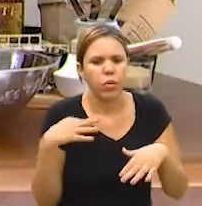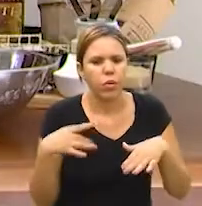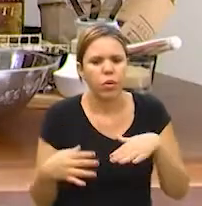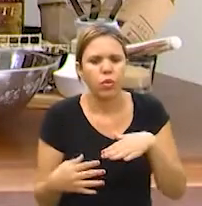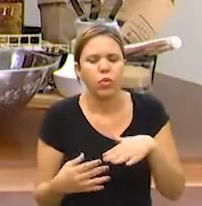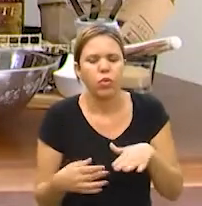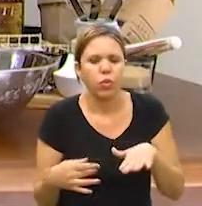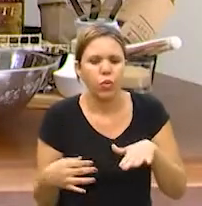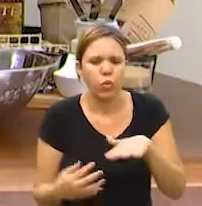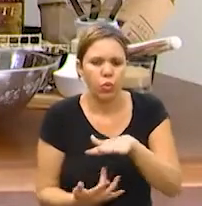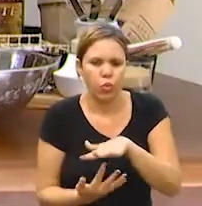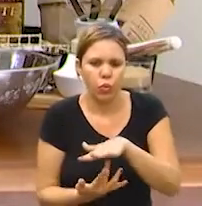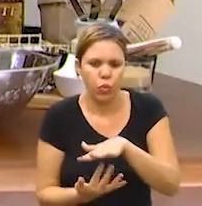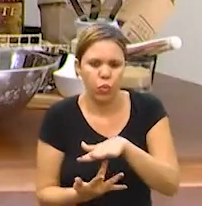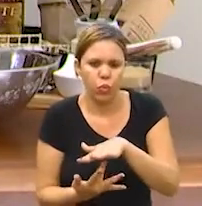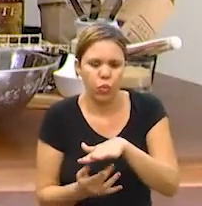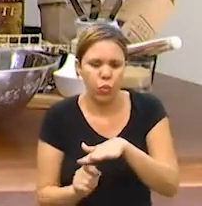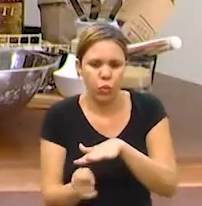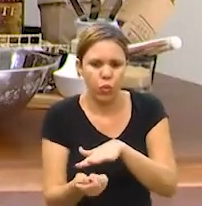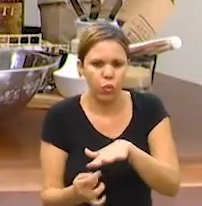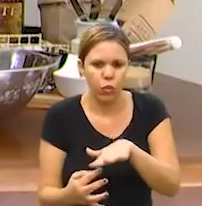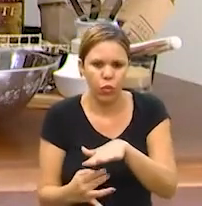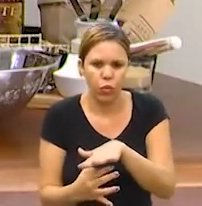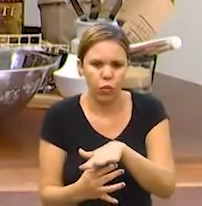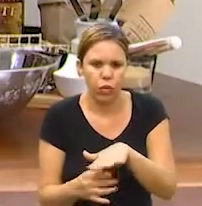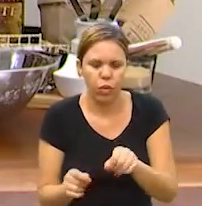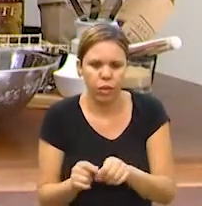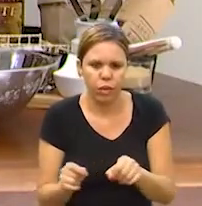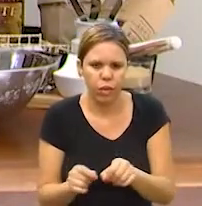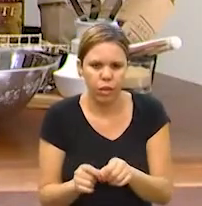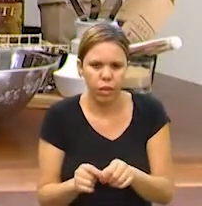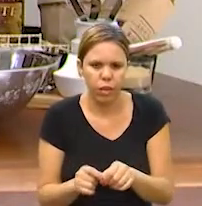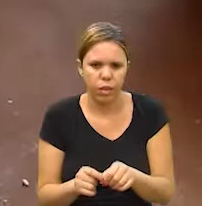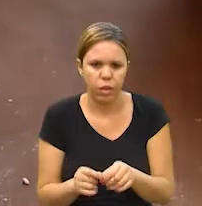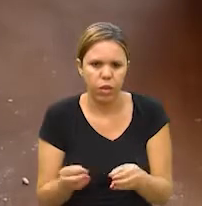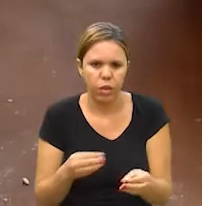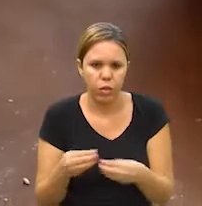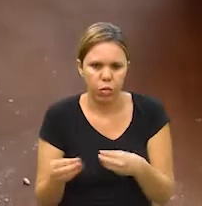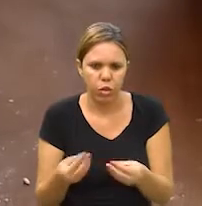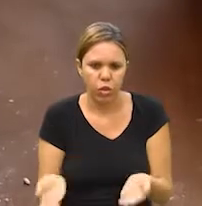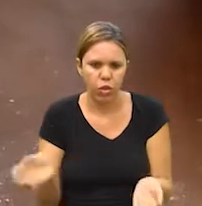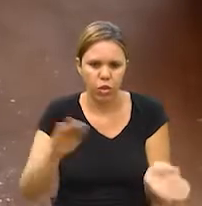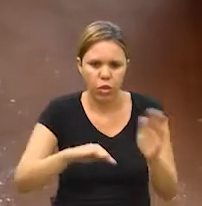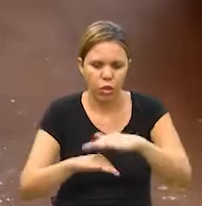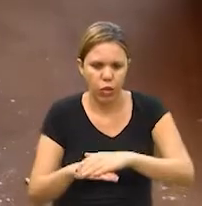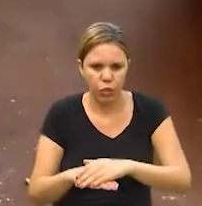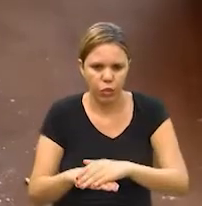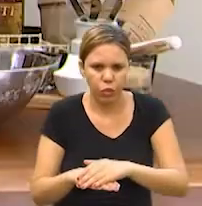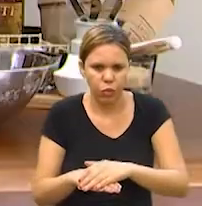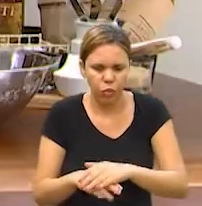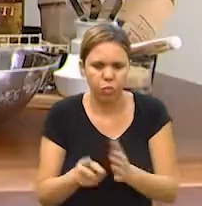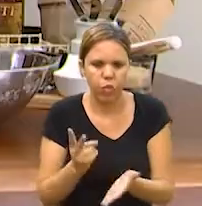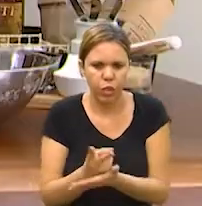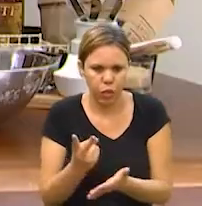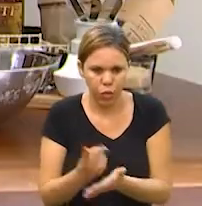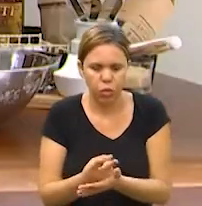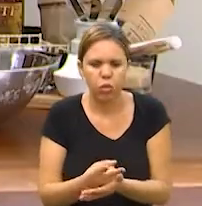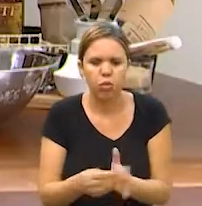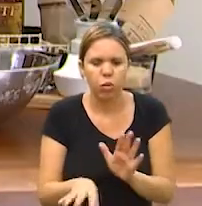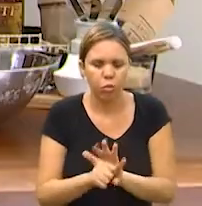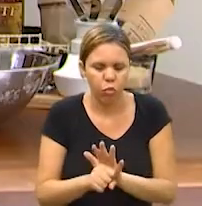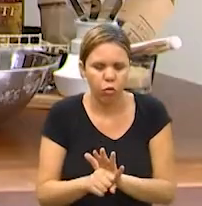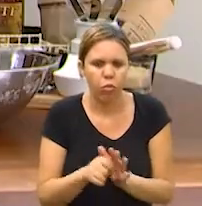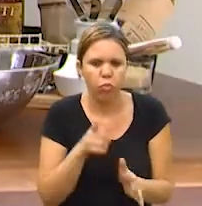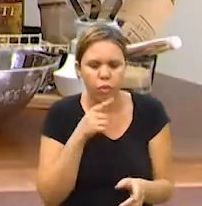aqui a gente fecha com um saquinho plástico, uhum, para não perder a umidade dela. E aí a gente vai... ela precisa